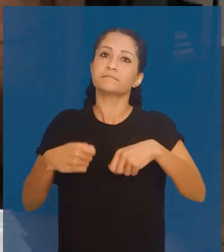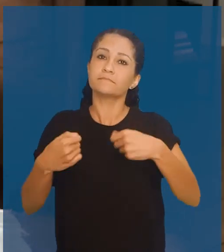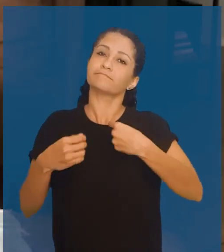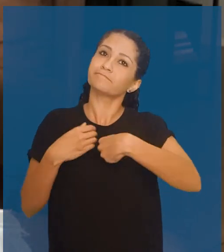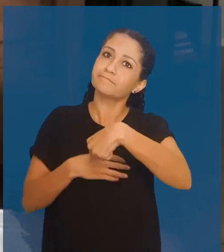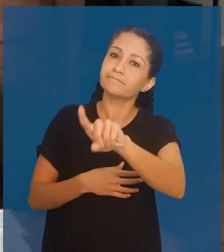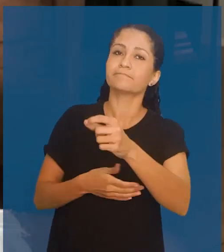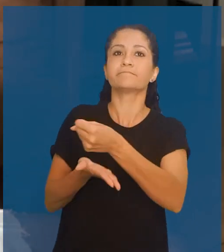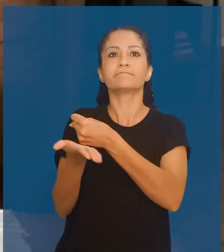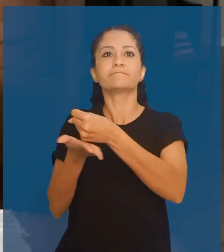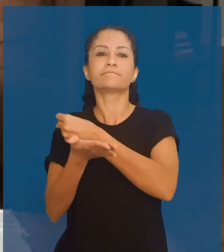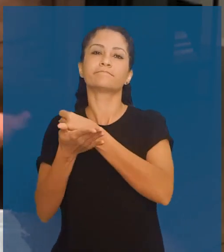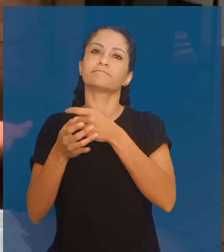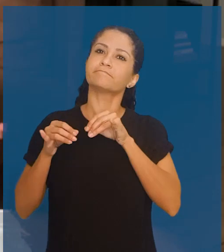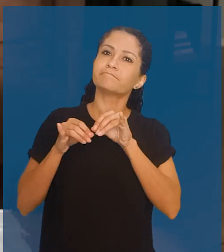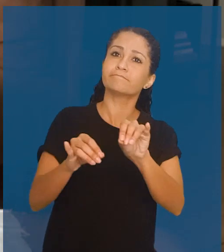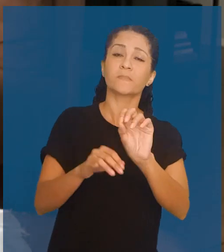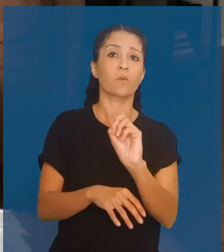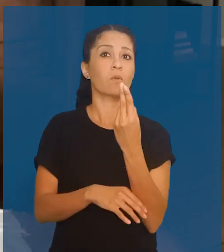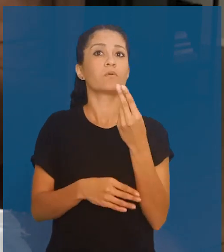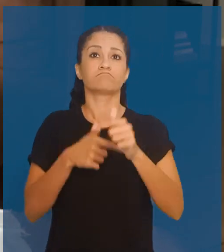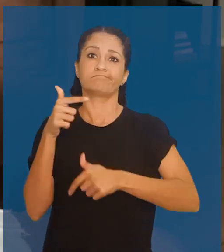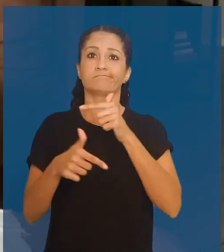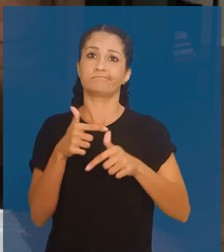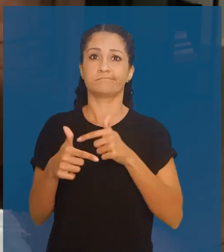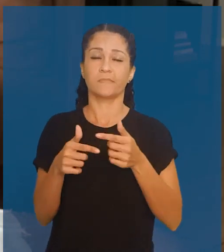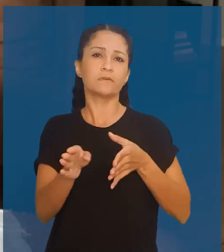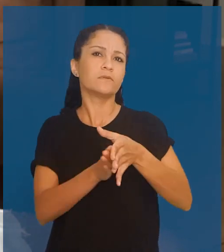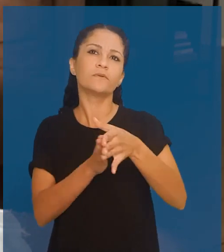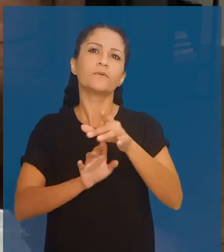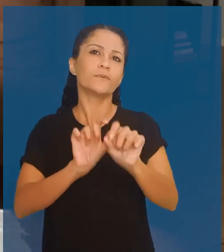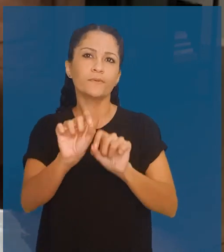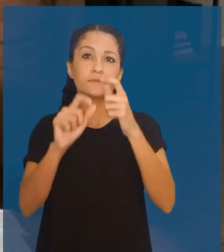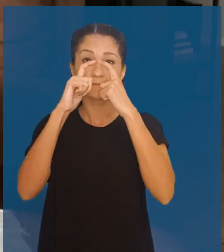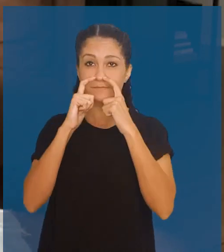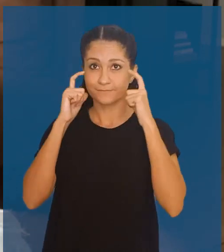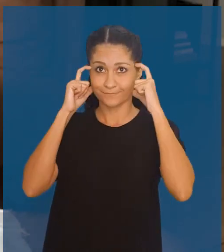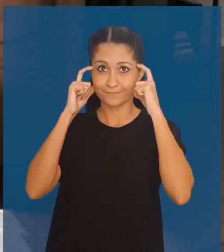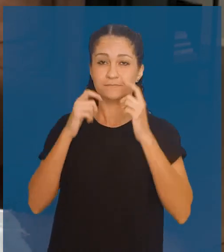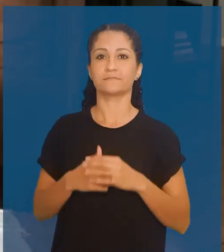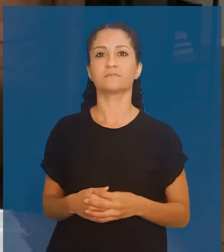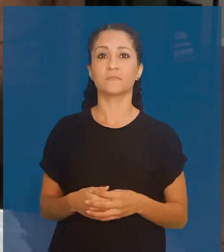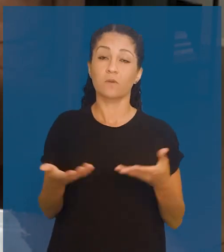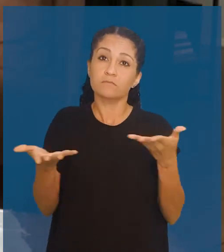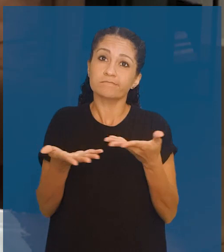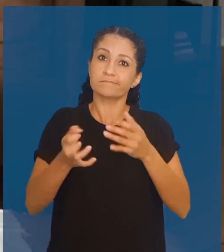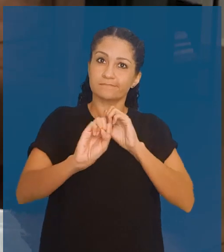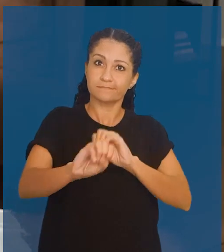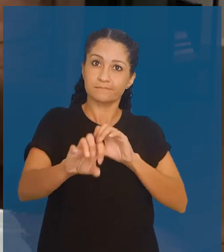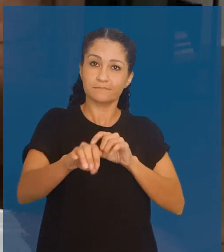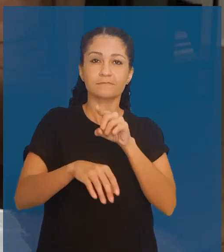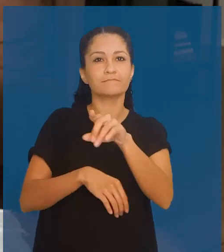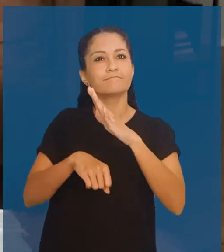que sair para ir na farmácia, para ir no supermercado e até para trabalhar, a recomendação então é que você use máscara. E hoje eu